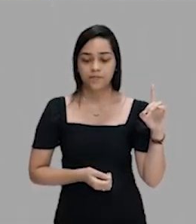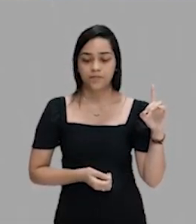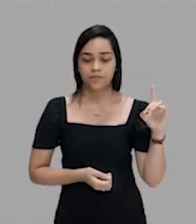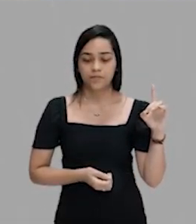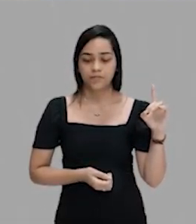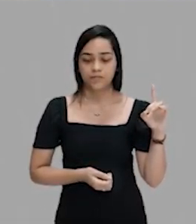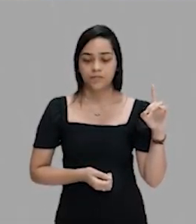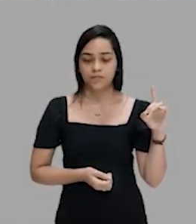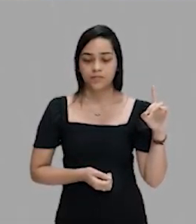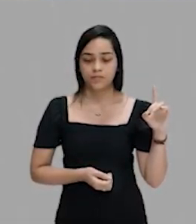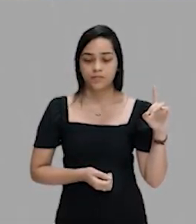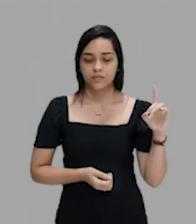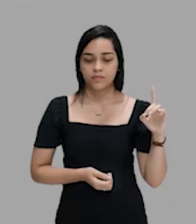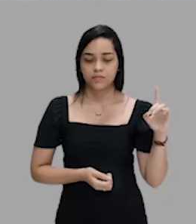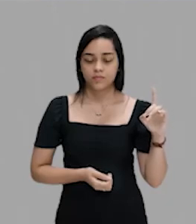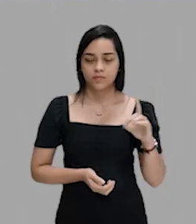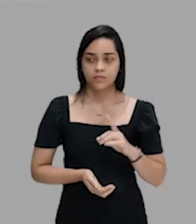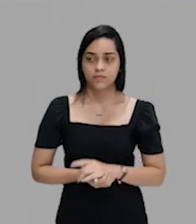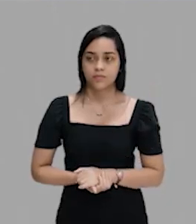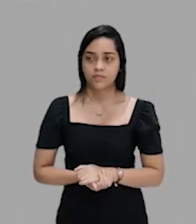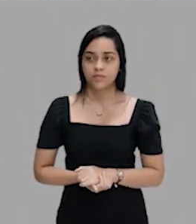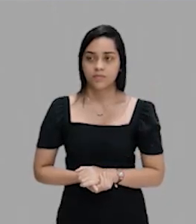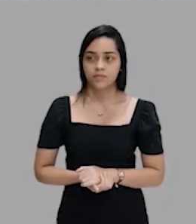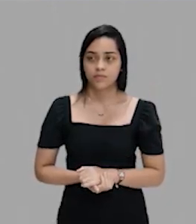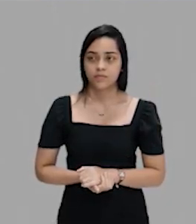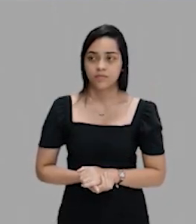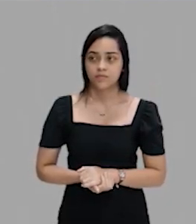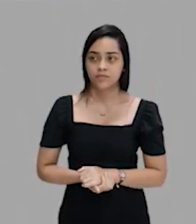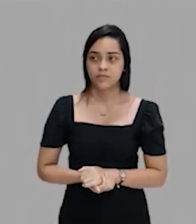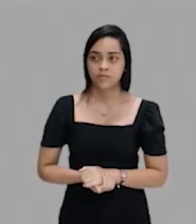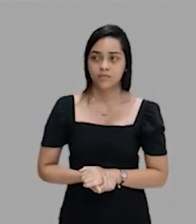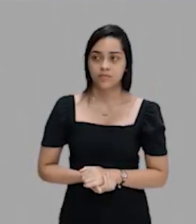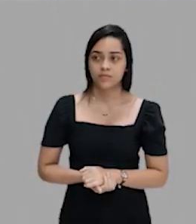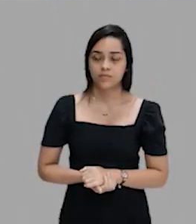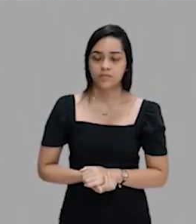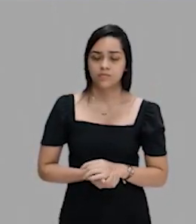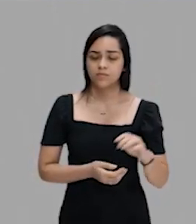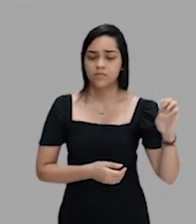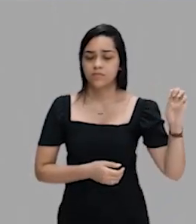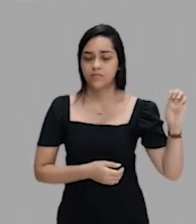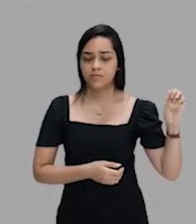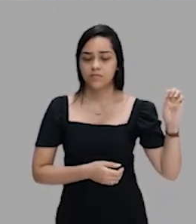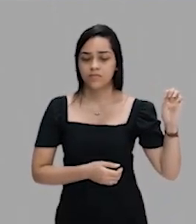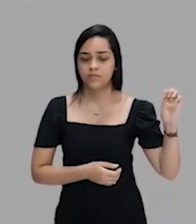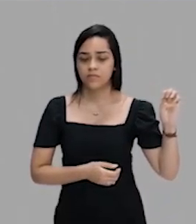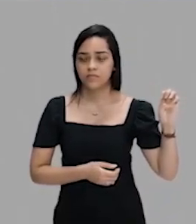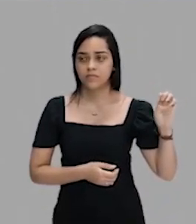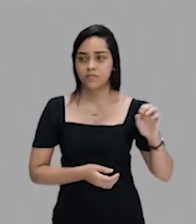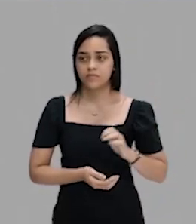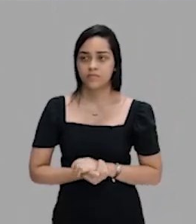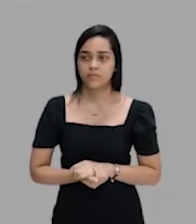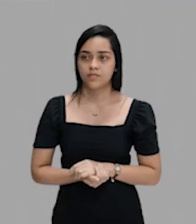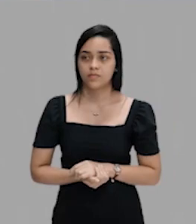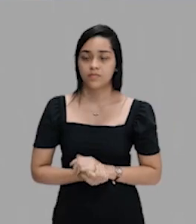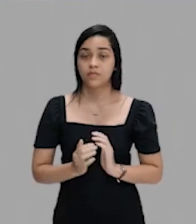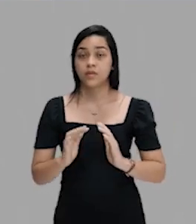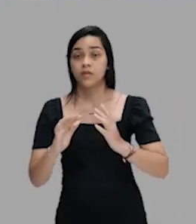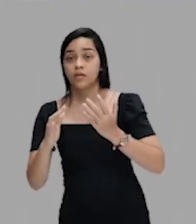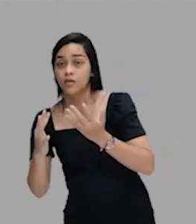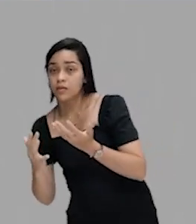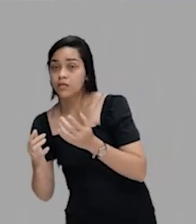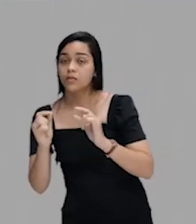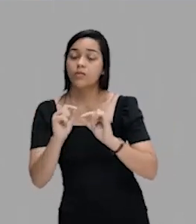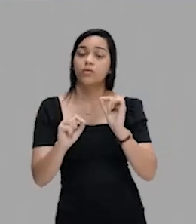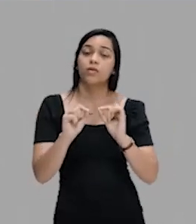era o meu favorito né o carro que comprou ontem é elétrico qual